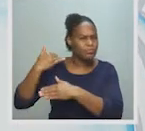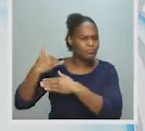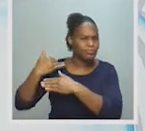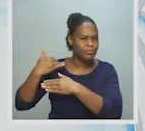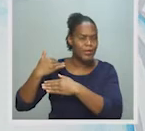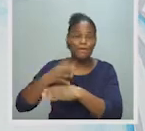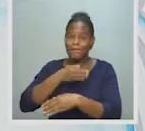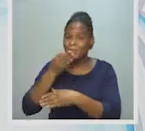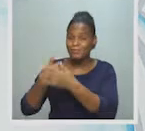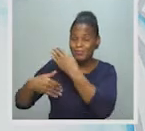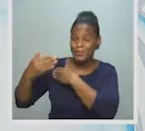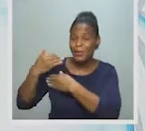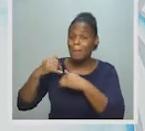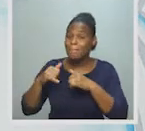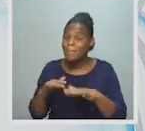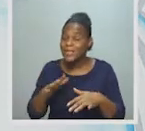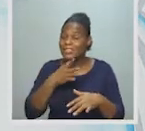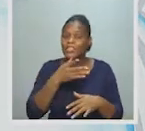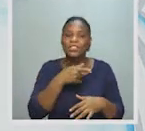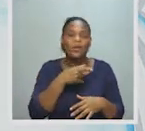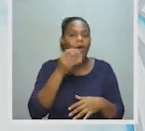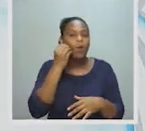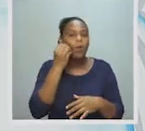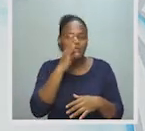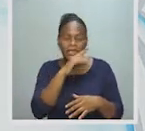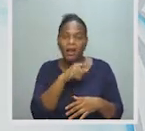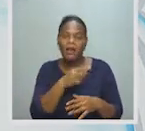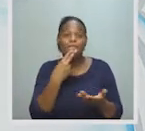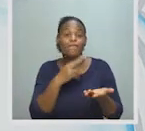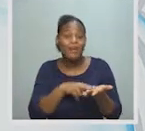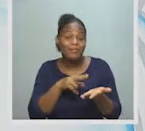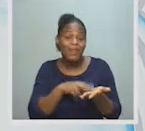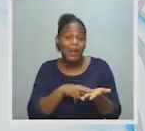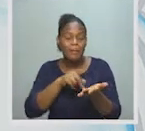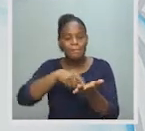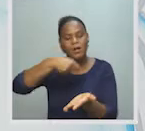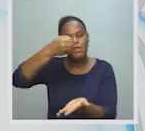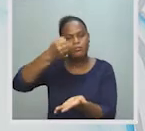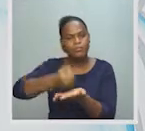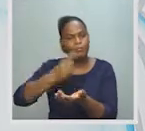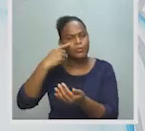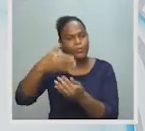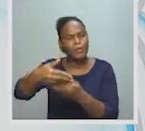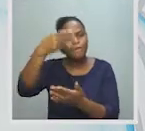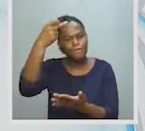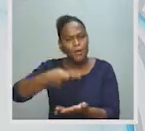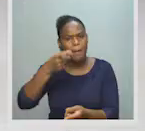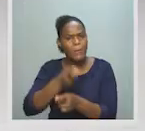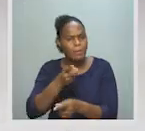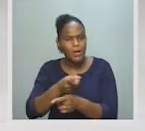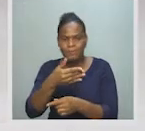tradição, mas o fundamentalista vê aquilo como se fosse uma verdade eterna e